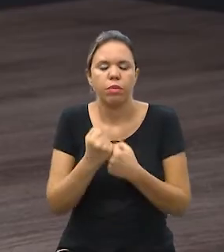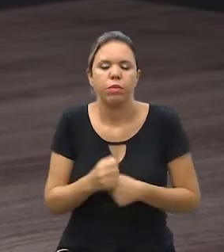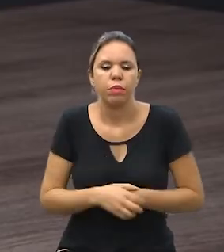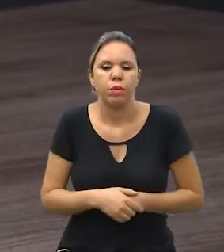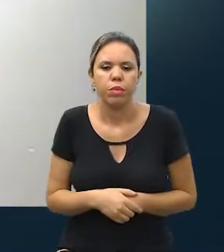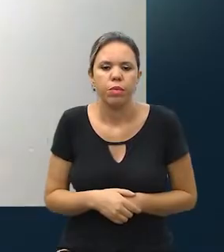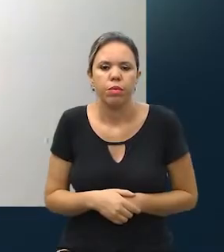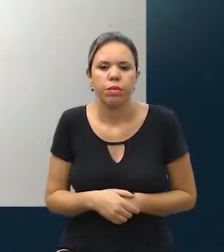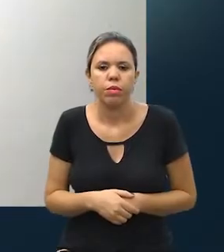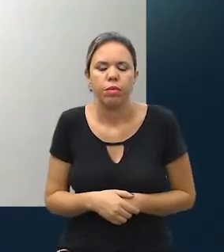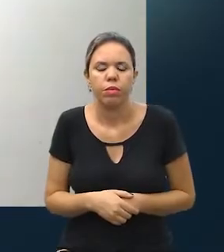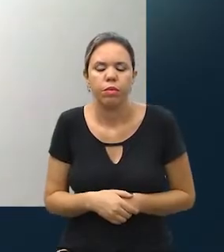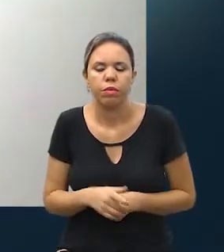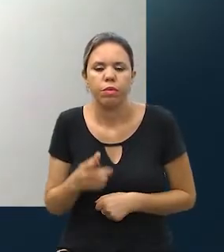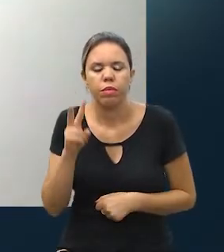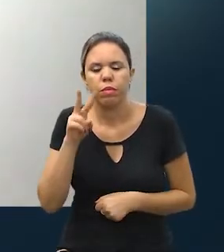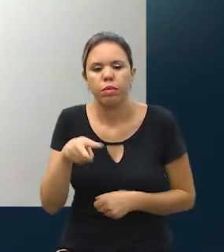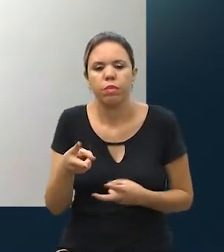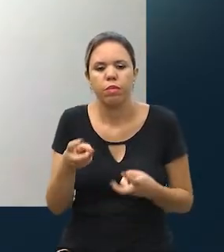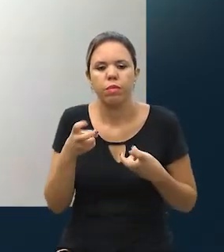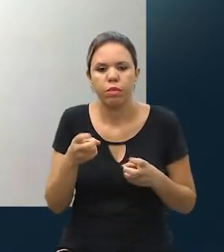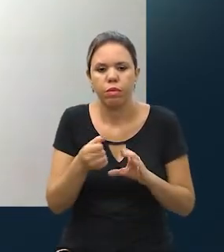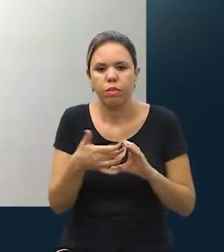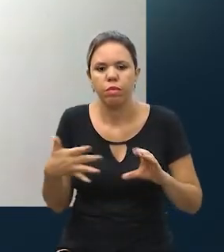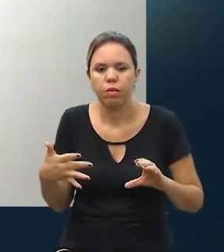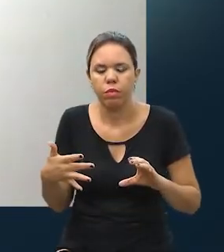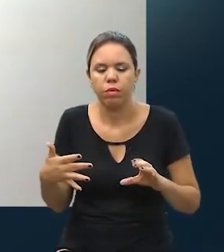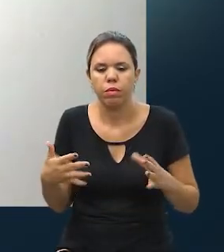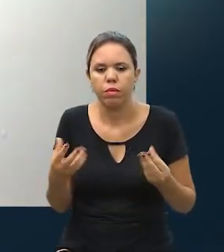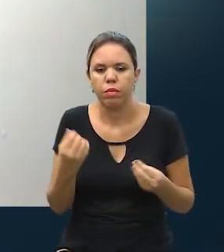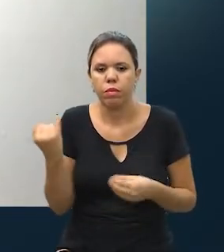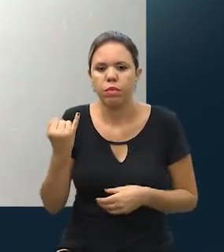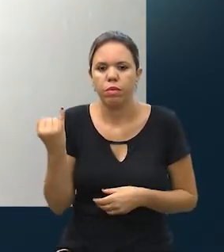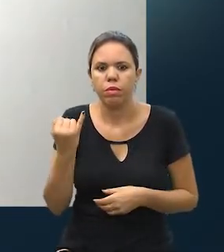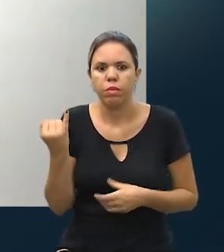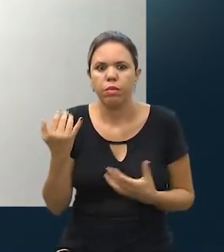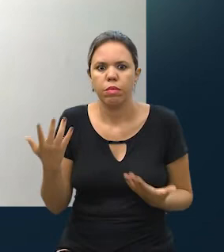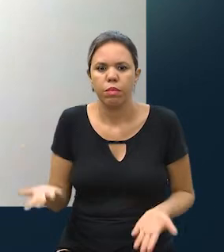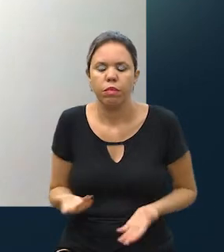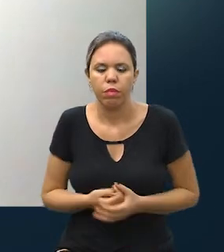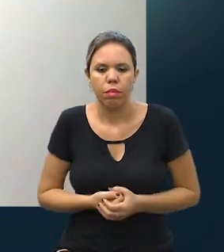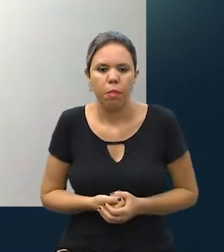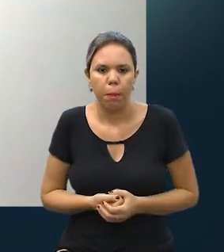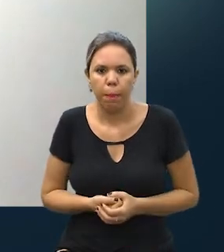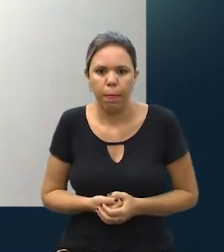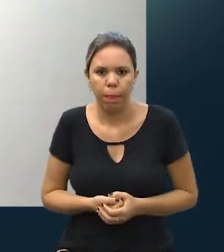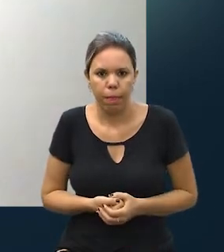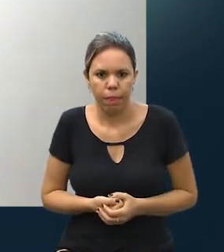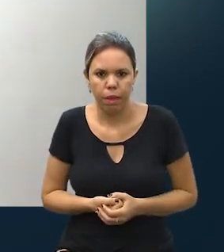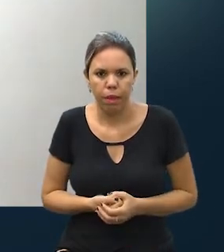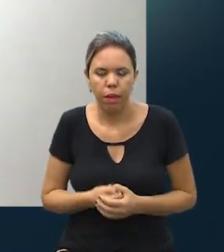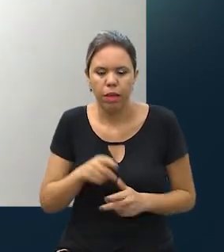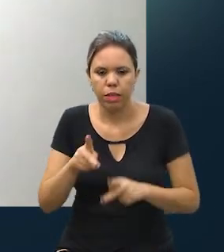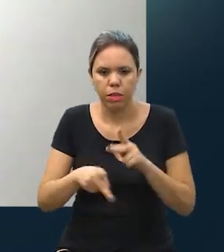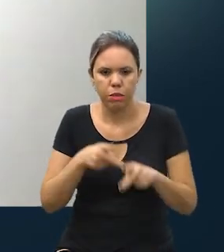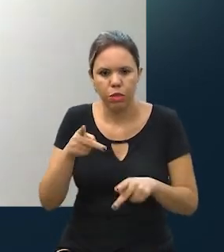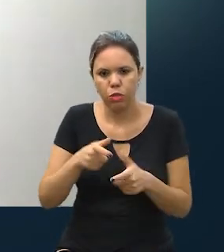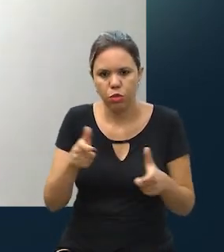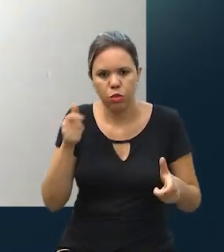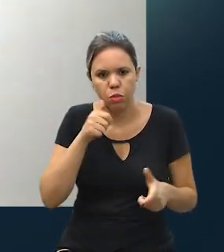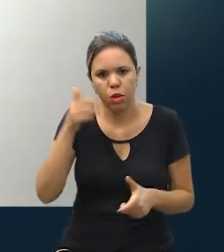suporte? Olha, uma característica muito importante do público